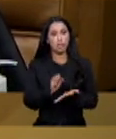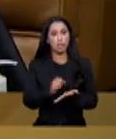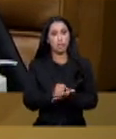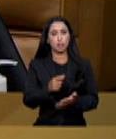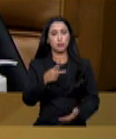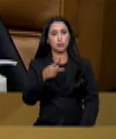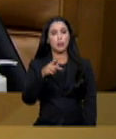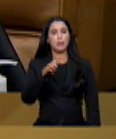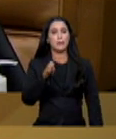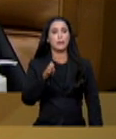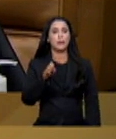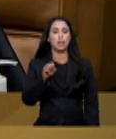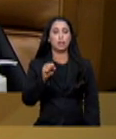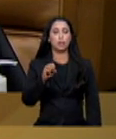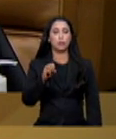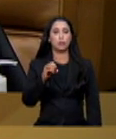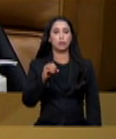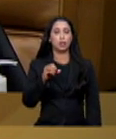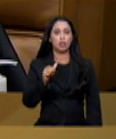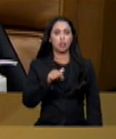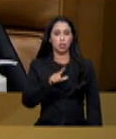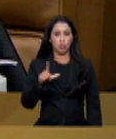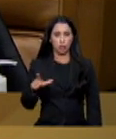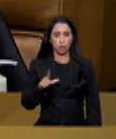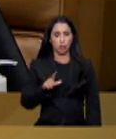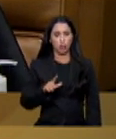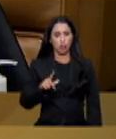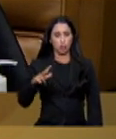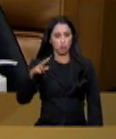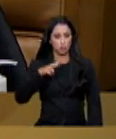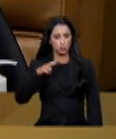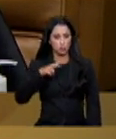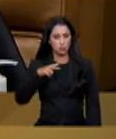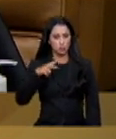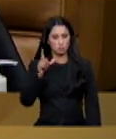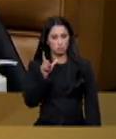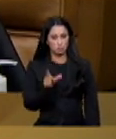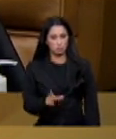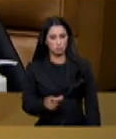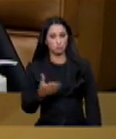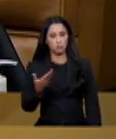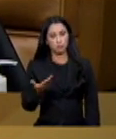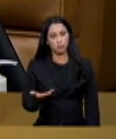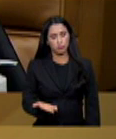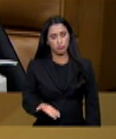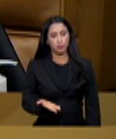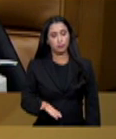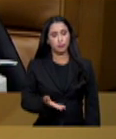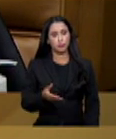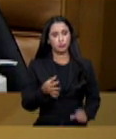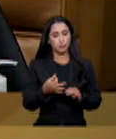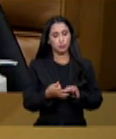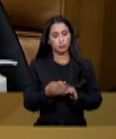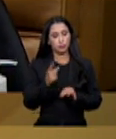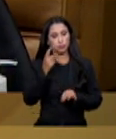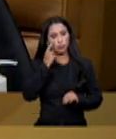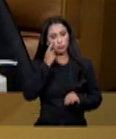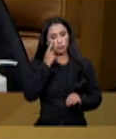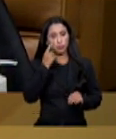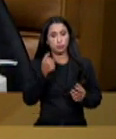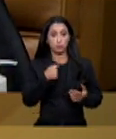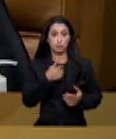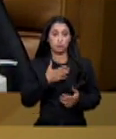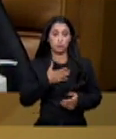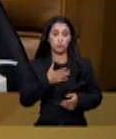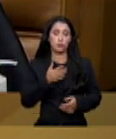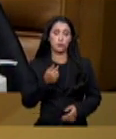foi objeto do ponto que trouxe à colação o iminente ministro Nunes Marques, e, da